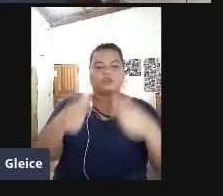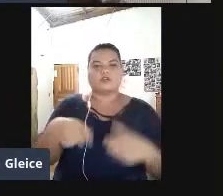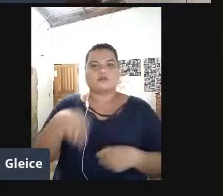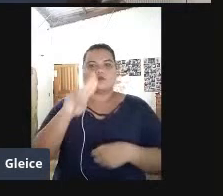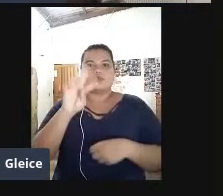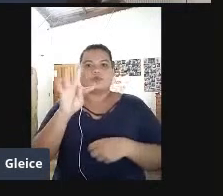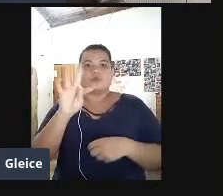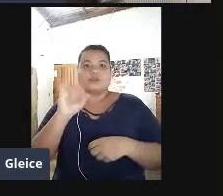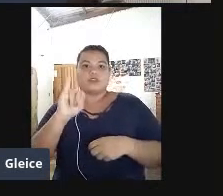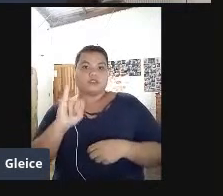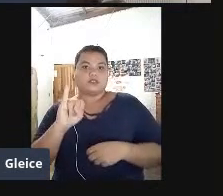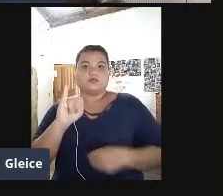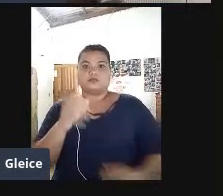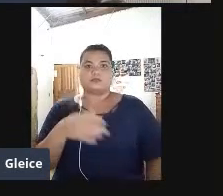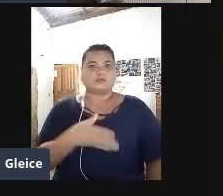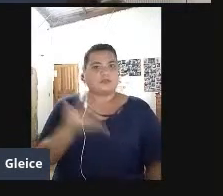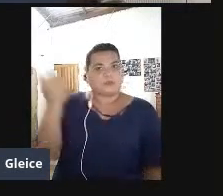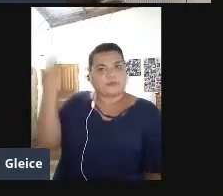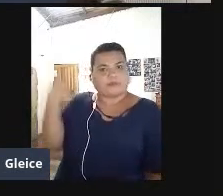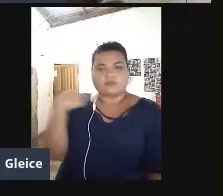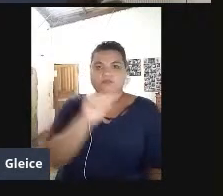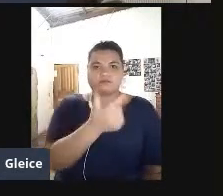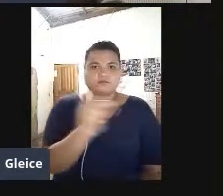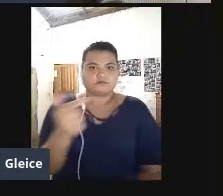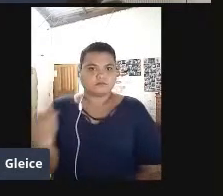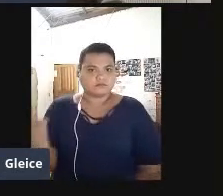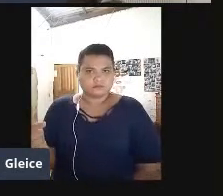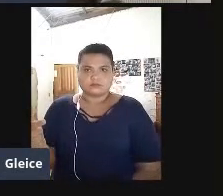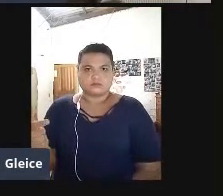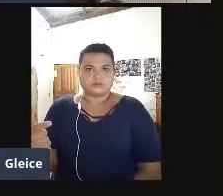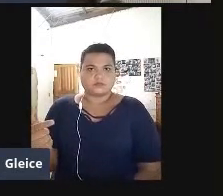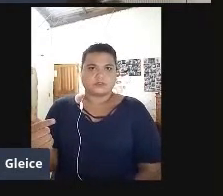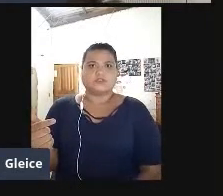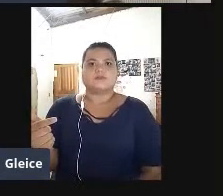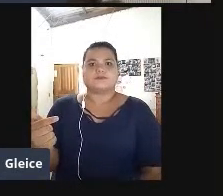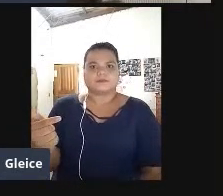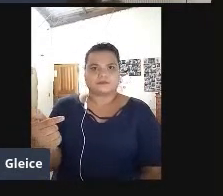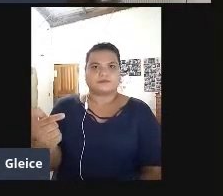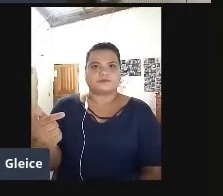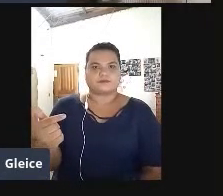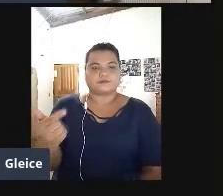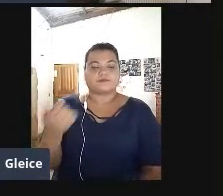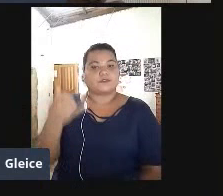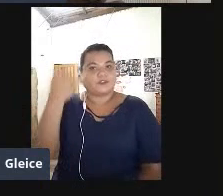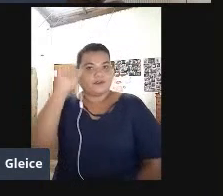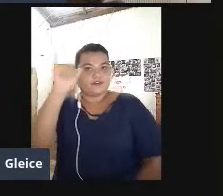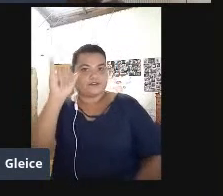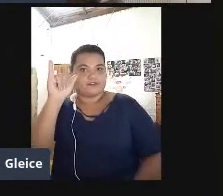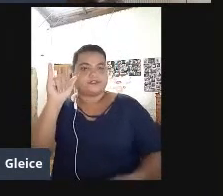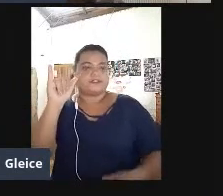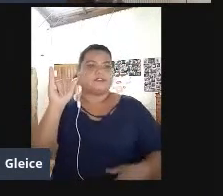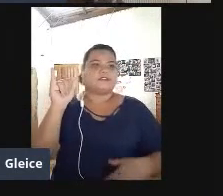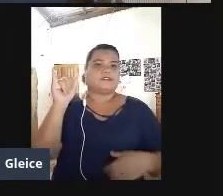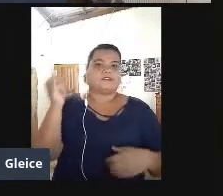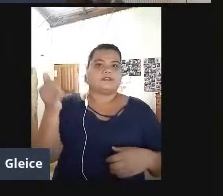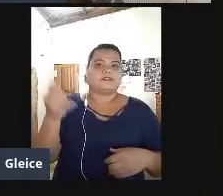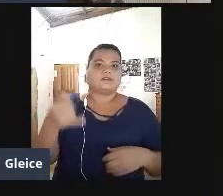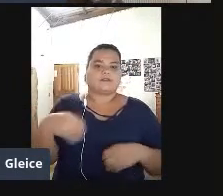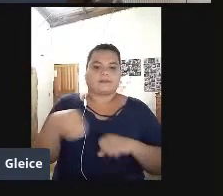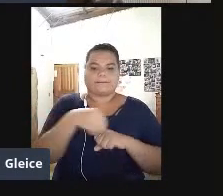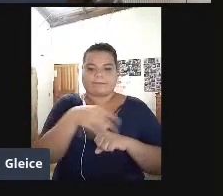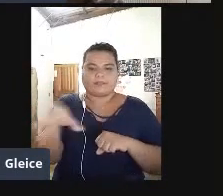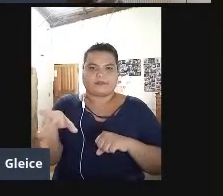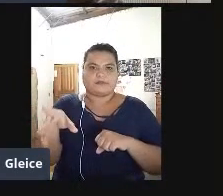por exemplo, na UTI convencional, onde esses itens eram compartilhados. Para evitar aí o possível risco de um paciente transmitir, às vezes, uma outra